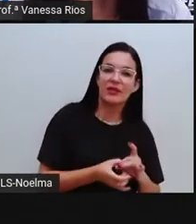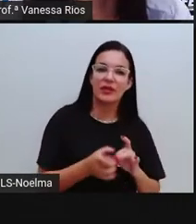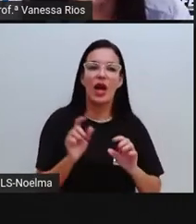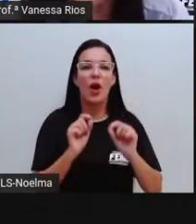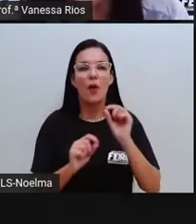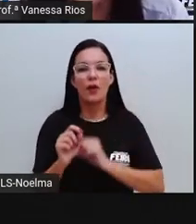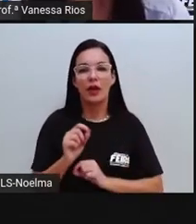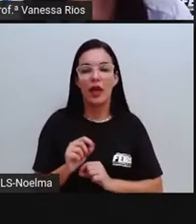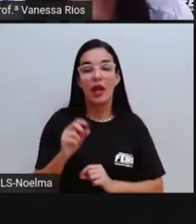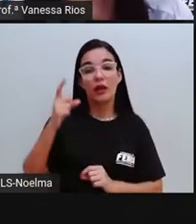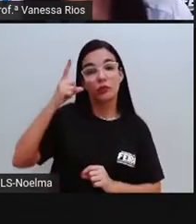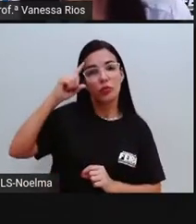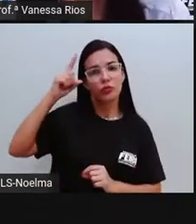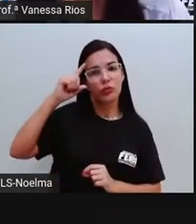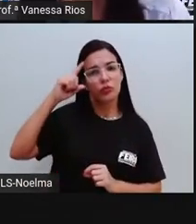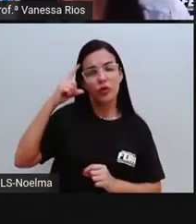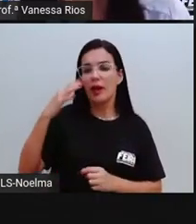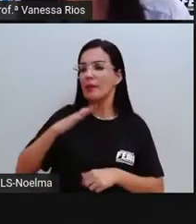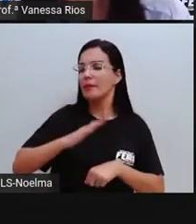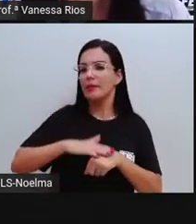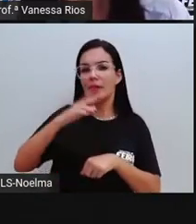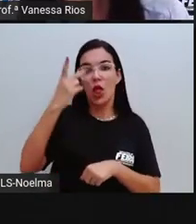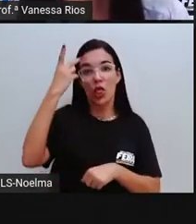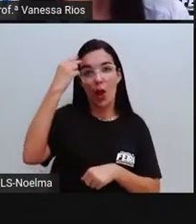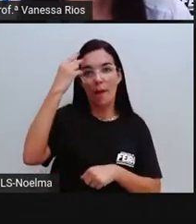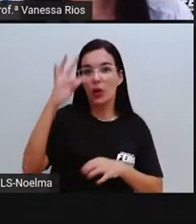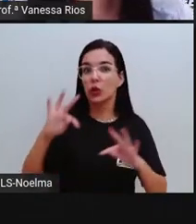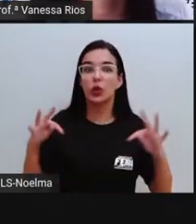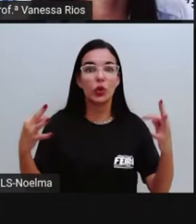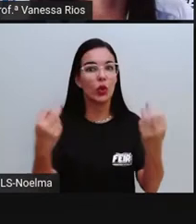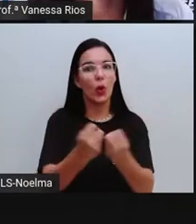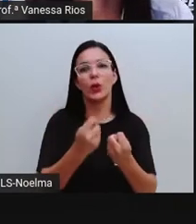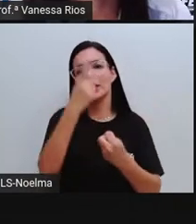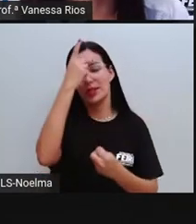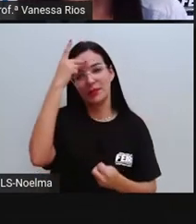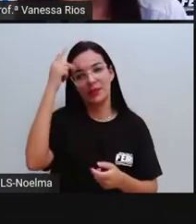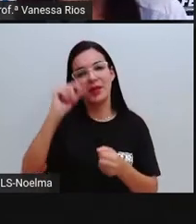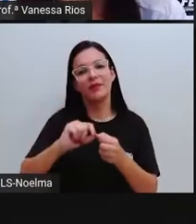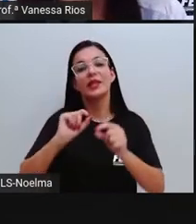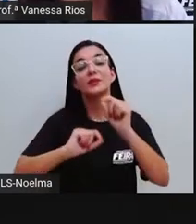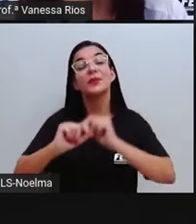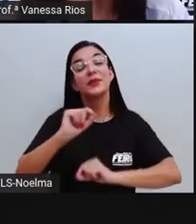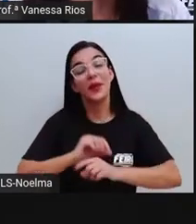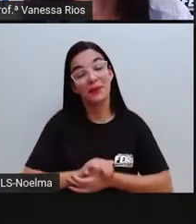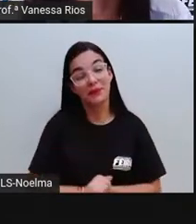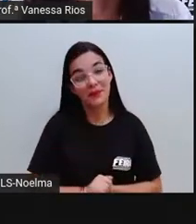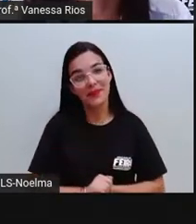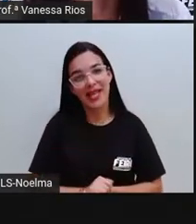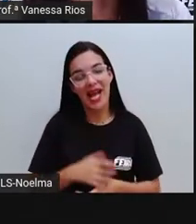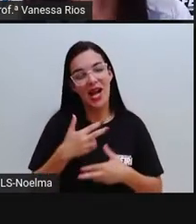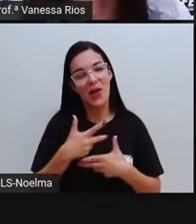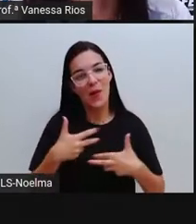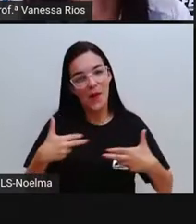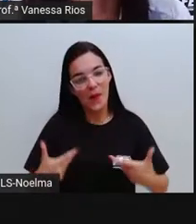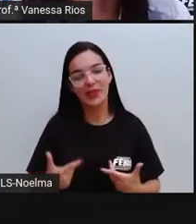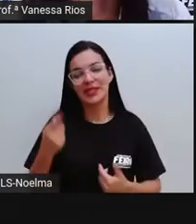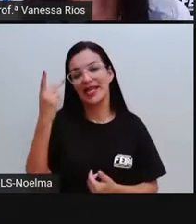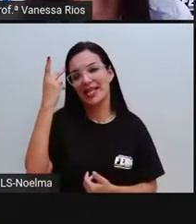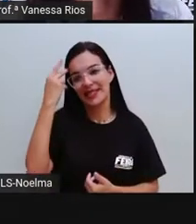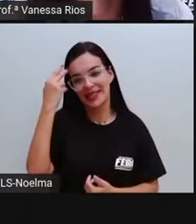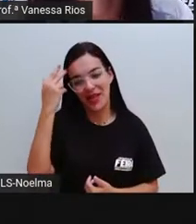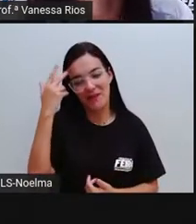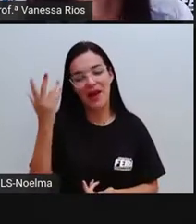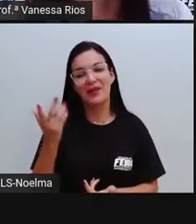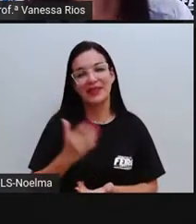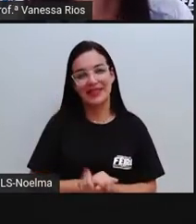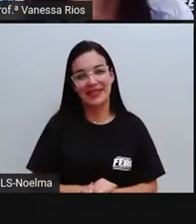rotinas normais, né, da maioria das pessoas. Então, são atividades que normalmente as pessoas desempenham